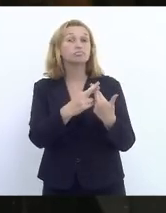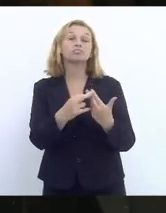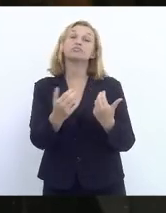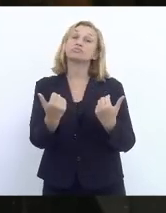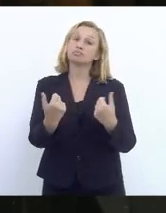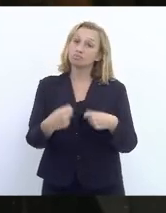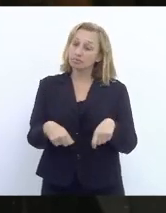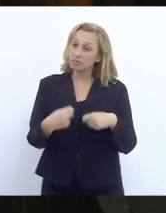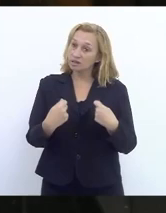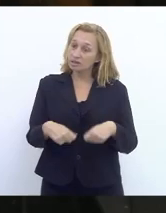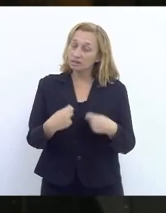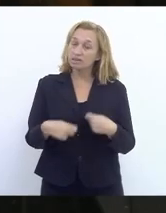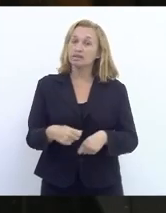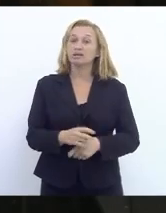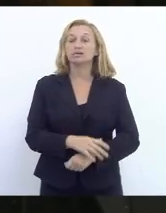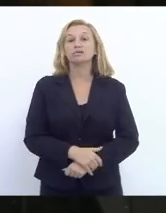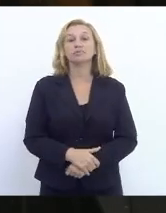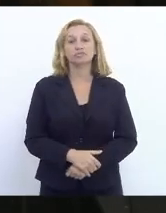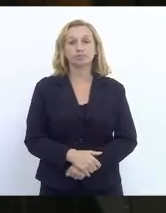responsabilidade